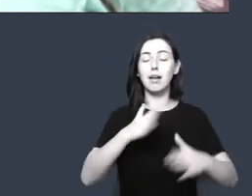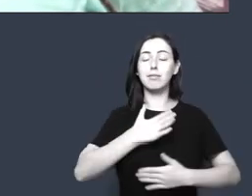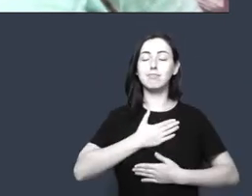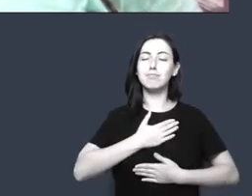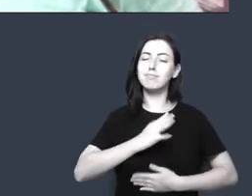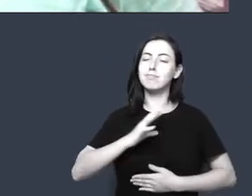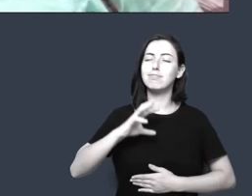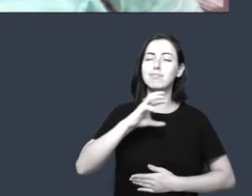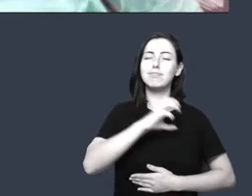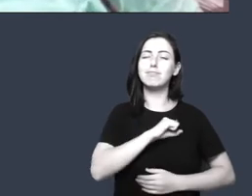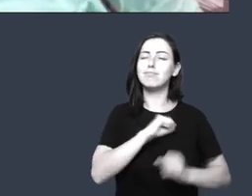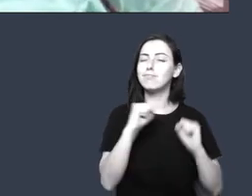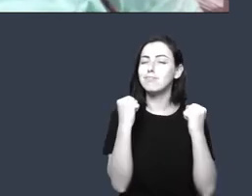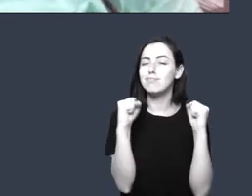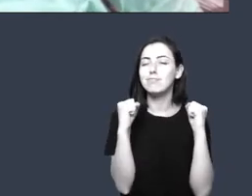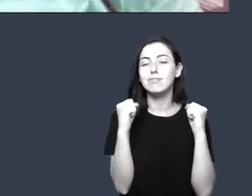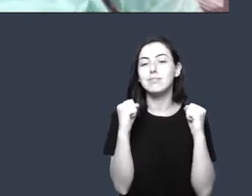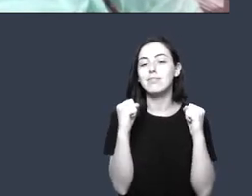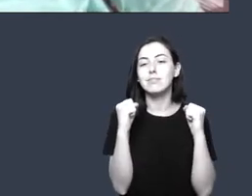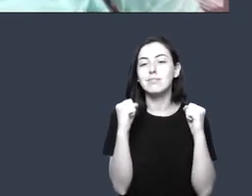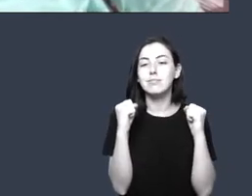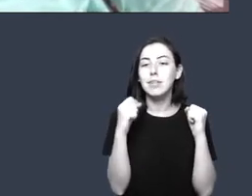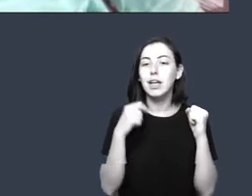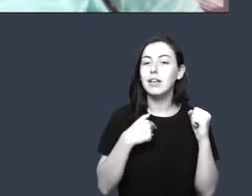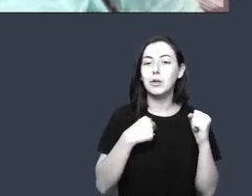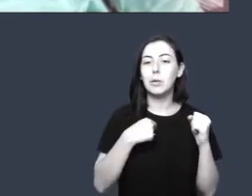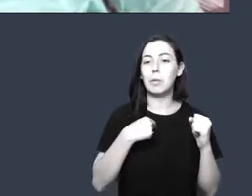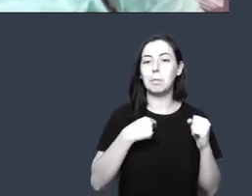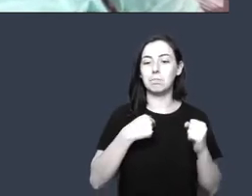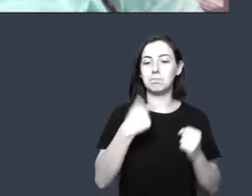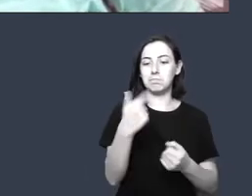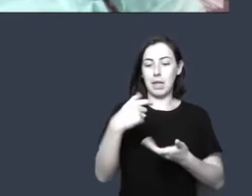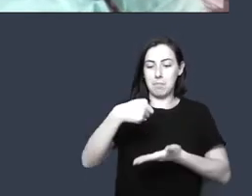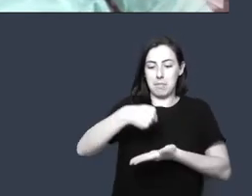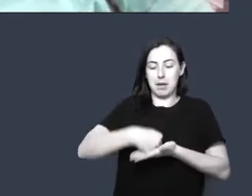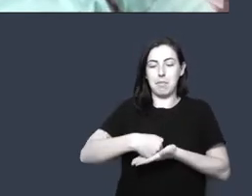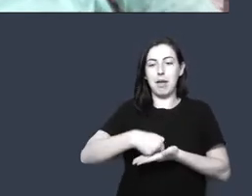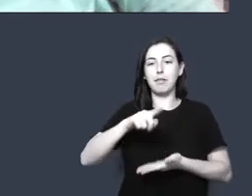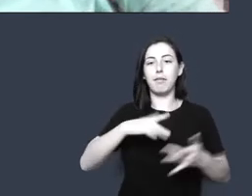sou paga para isso, é muito do meu tempo voluntário.